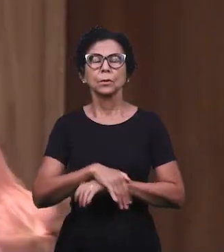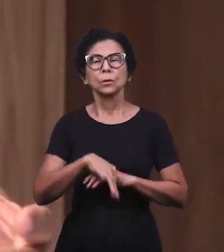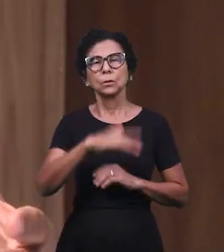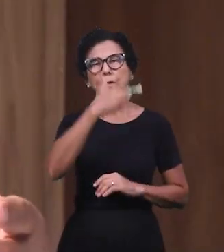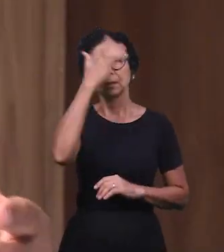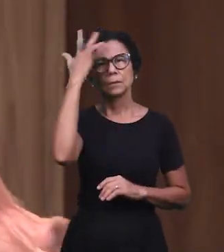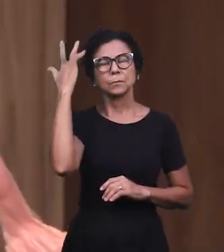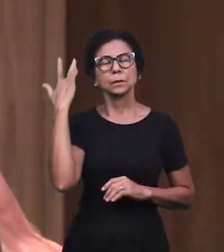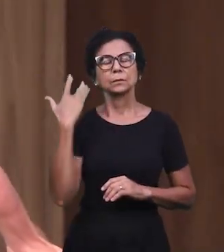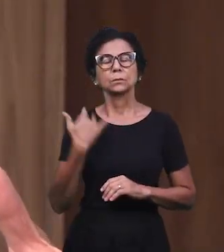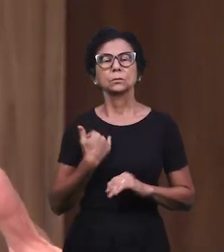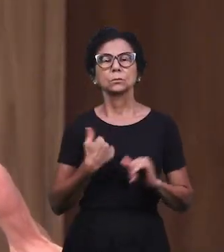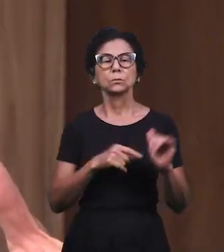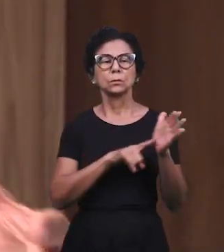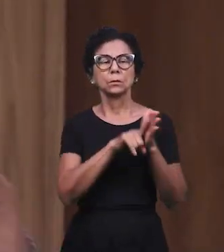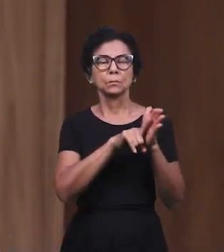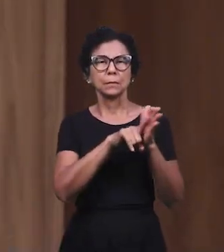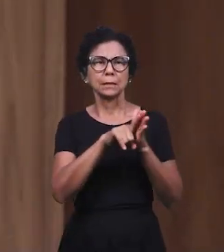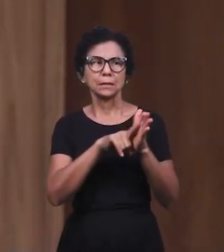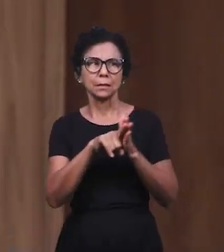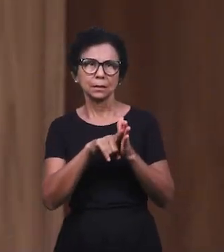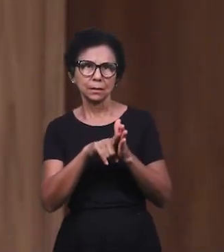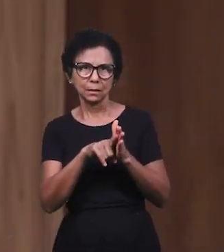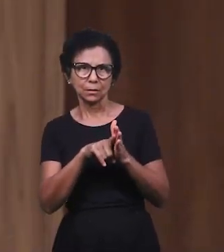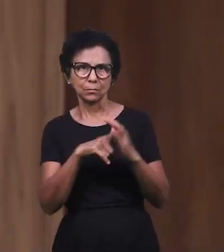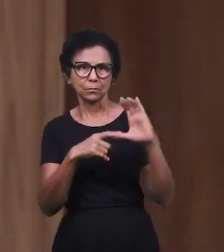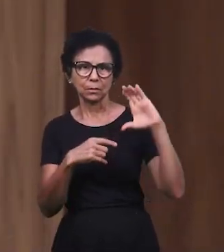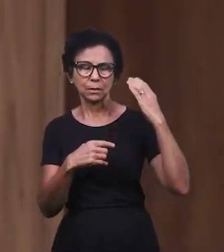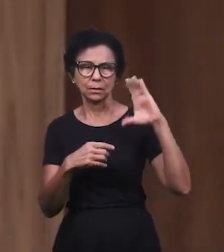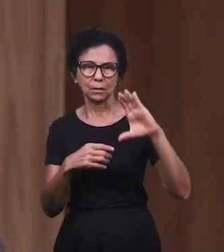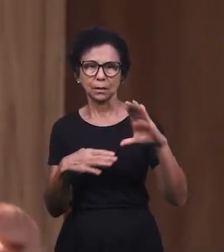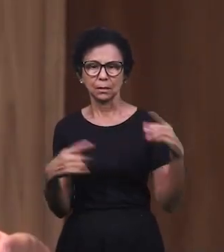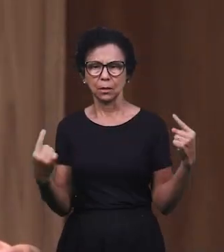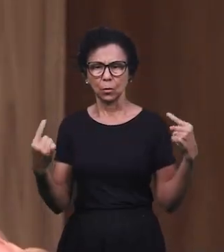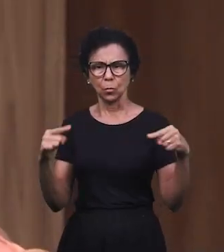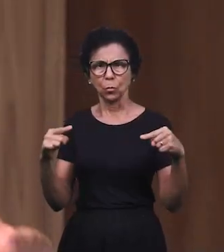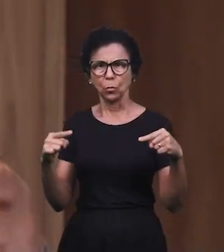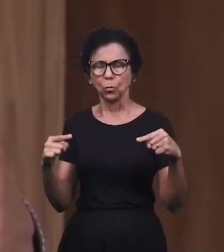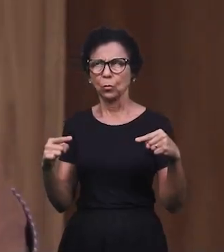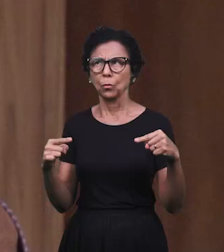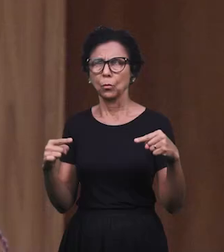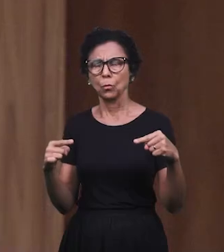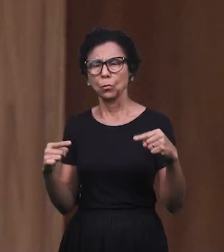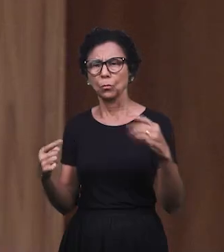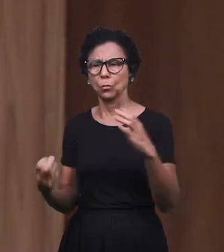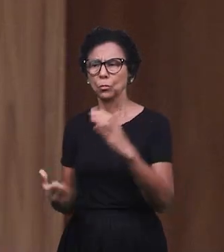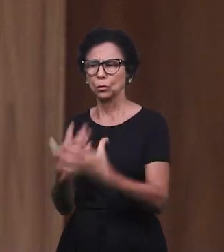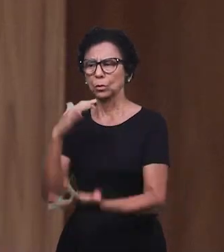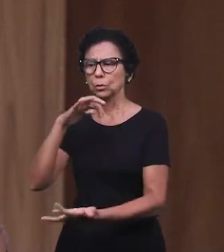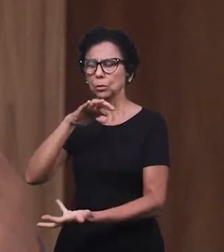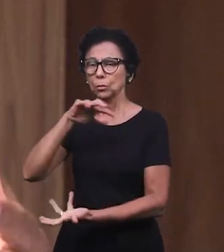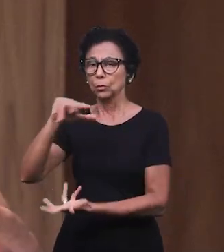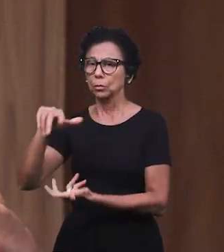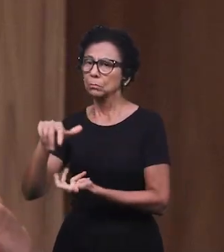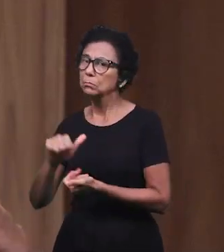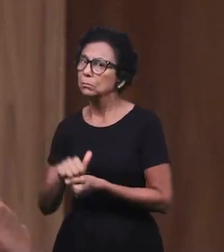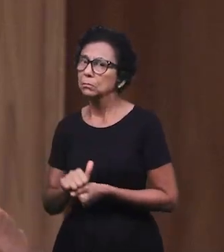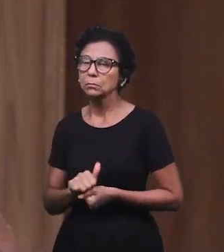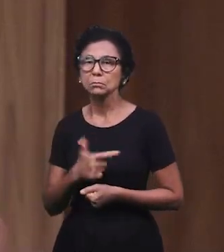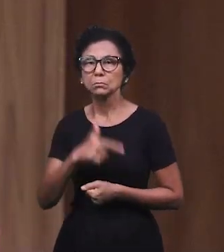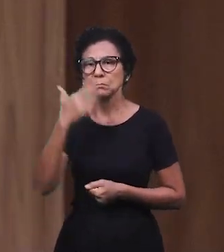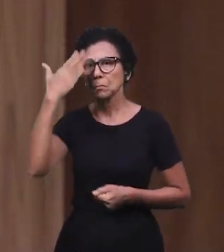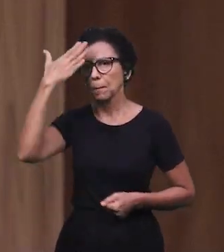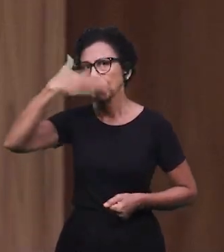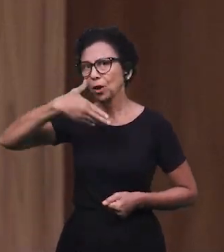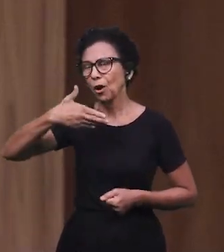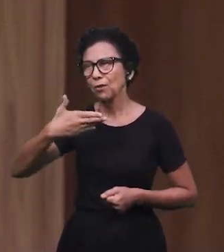levantaram como objeção à criação, que a criação ela não tinha evidências